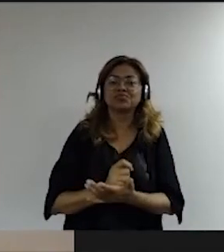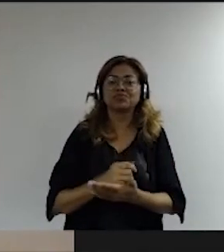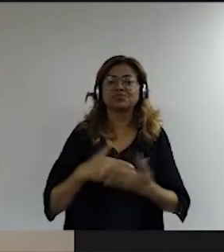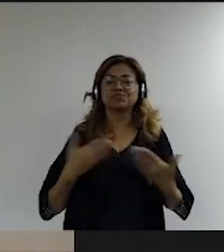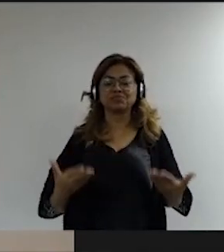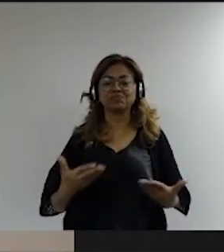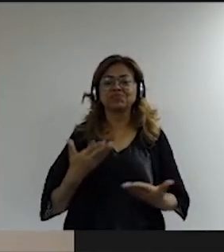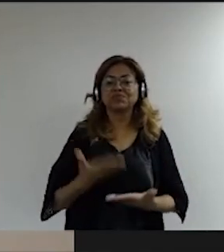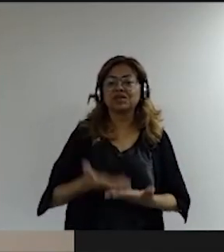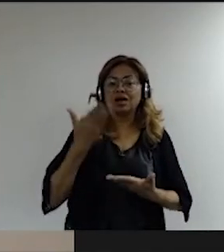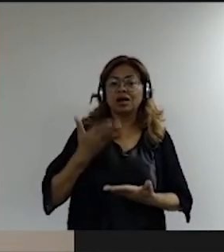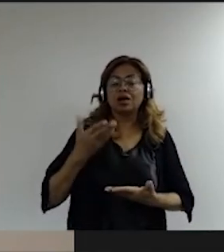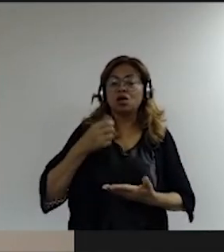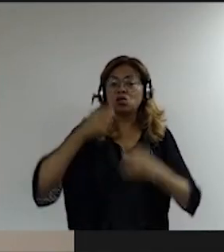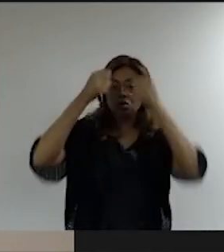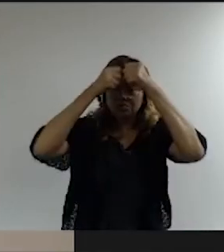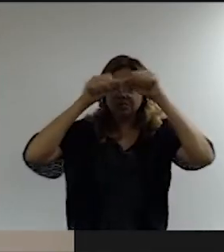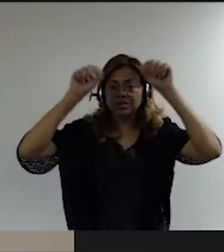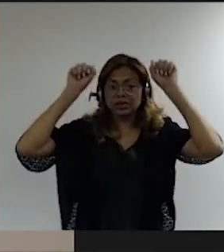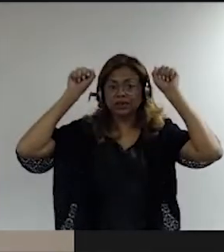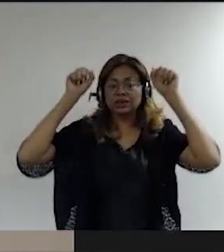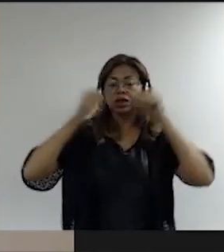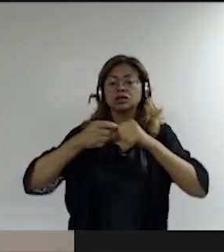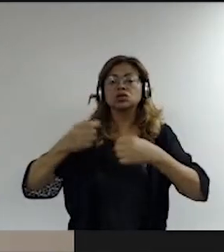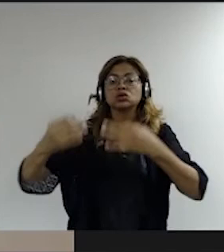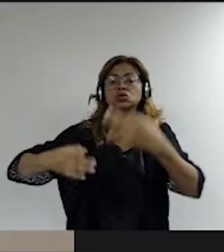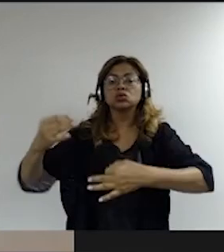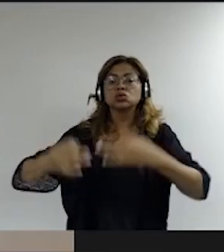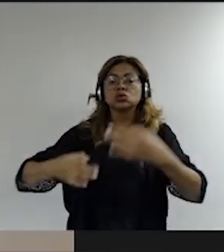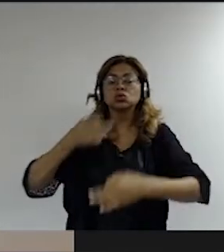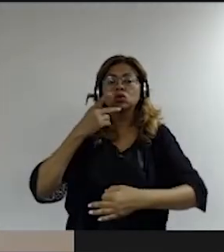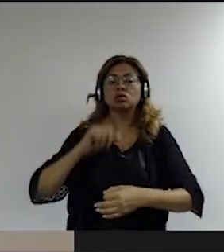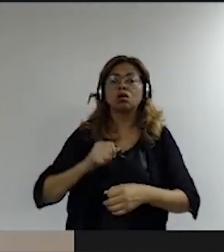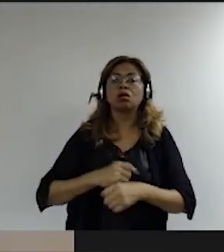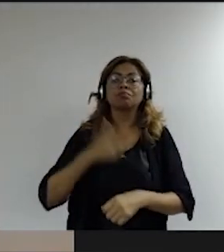o Judiciário garante a inclusão de